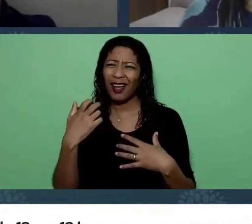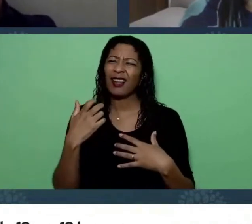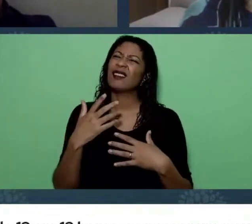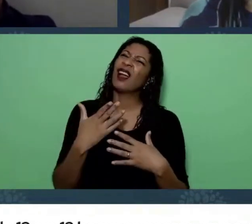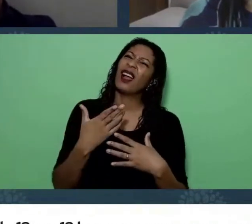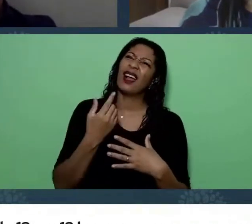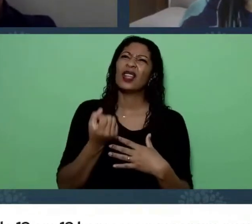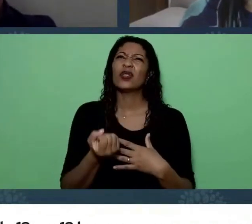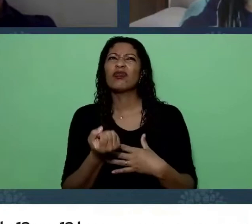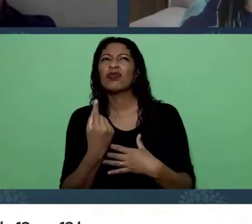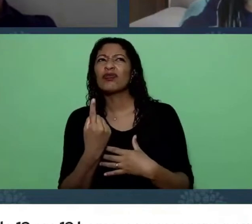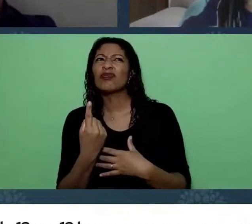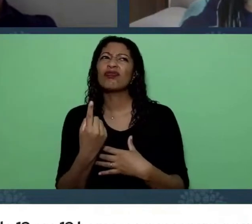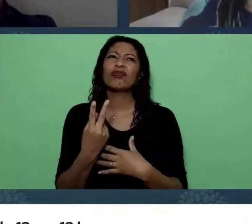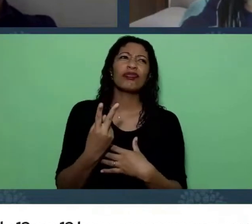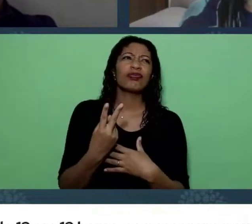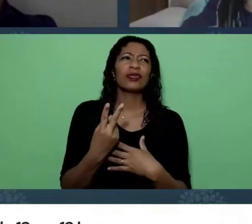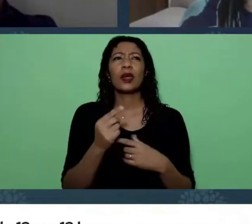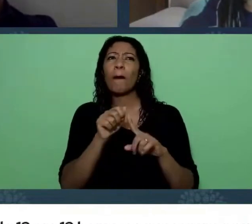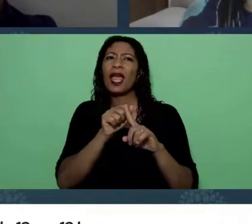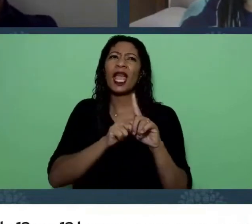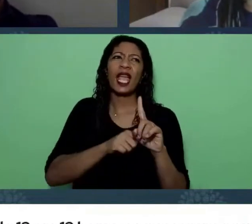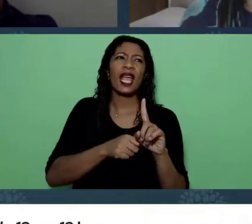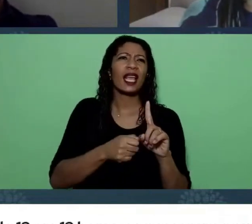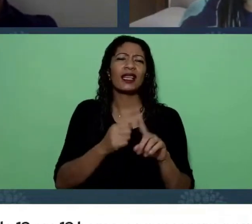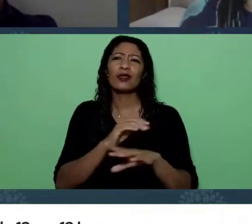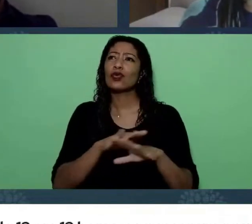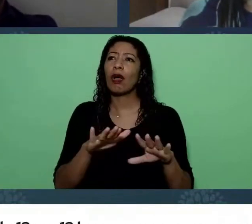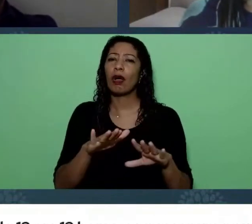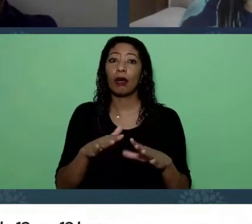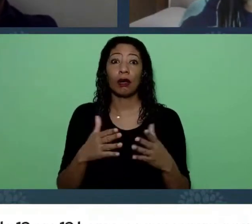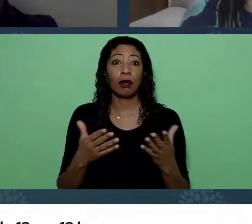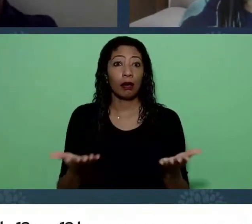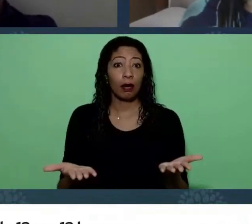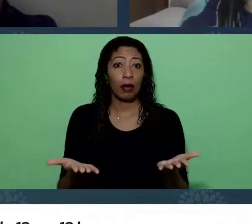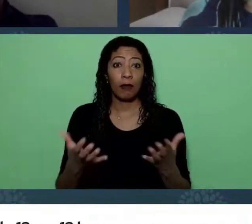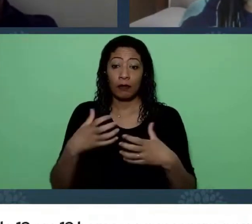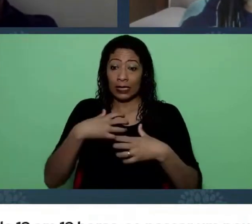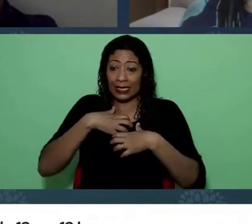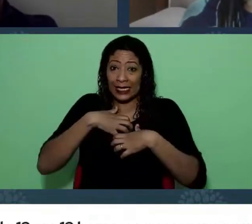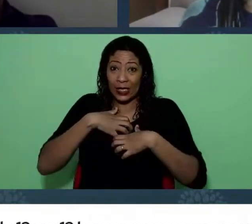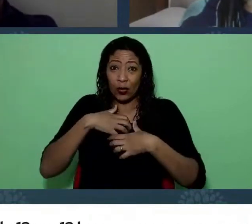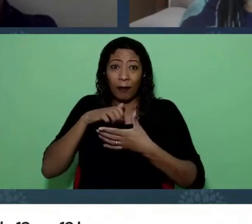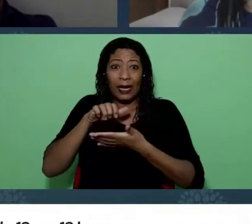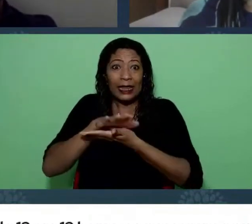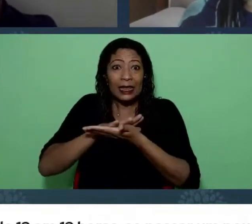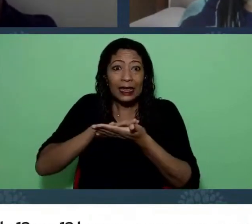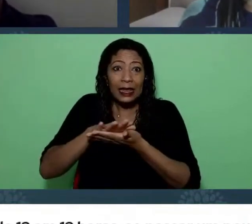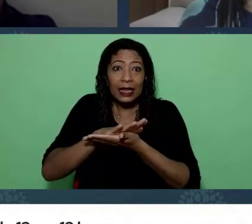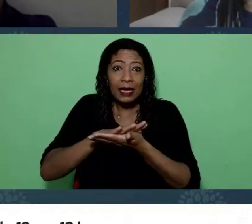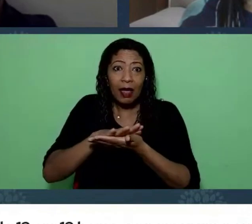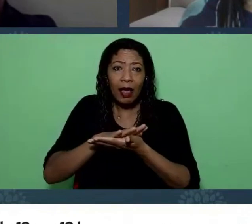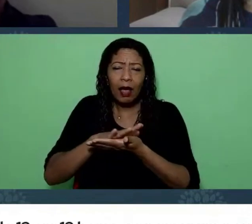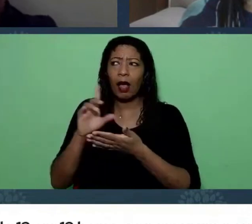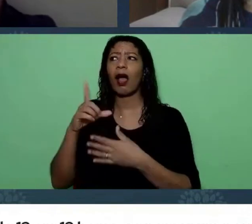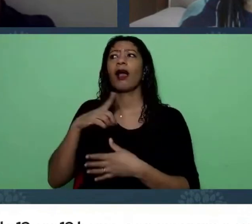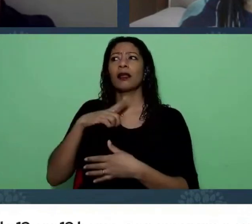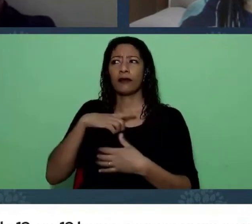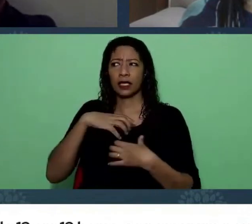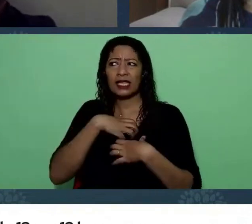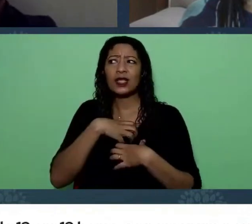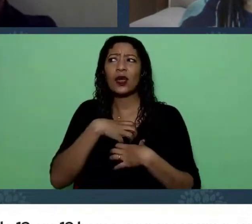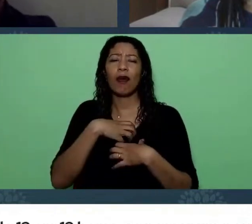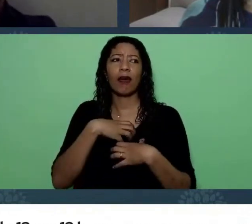umas 2, 3 vezes esse mês. Gente, é para não ter sintoma. Isso, e aí, mas então você está tendo sintoma. Ah, doutor,